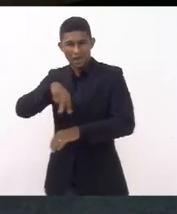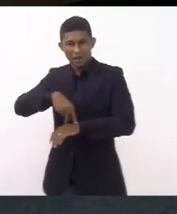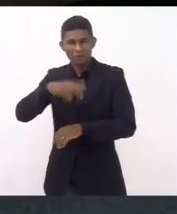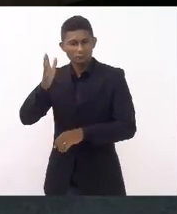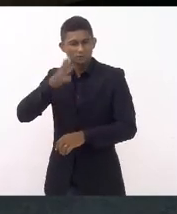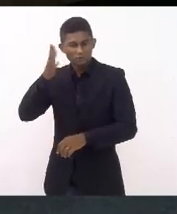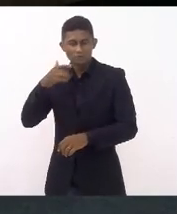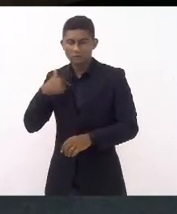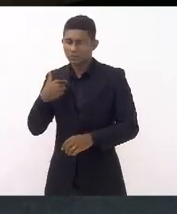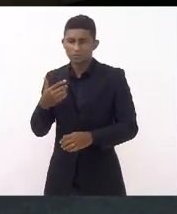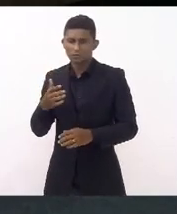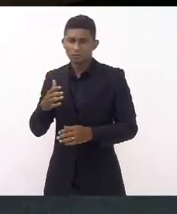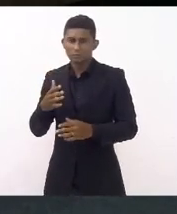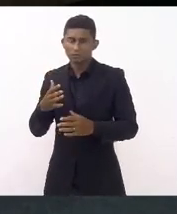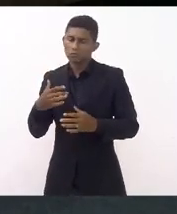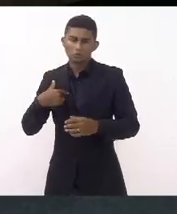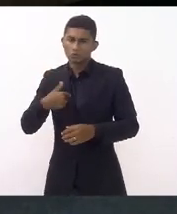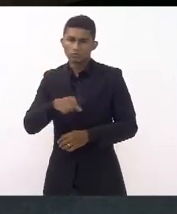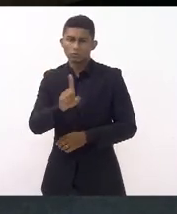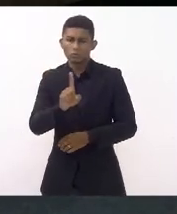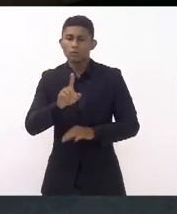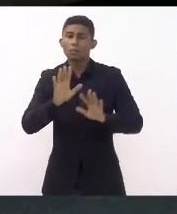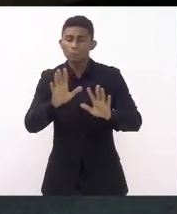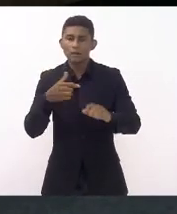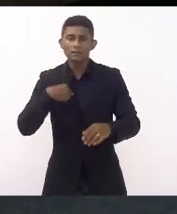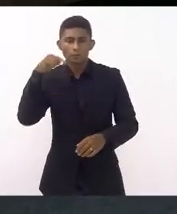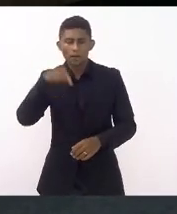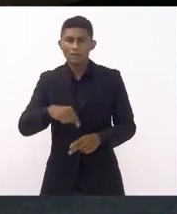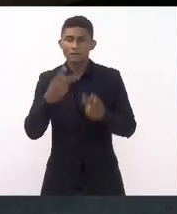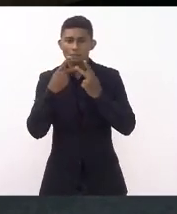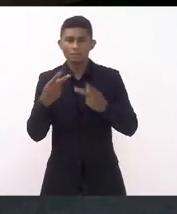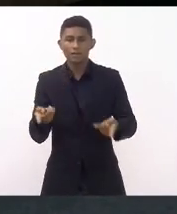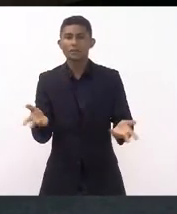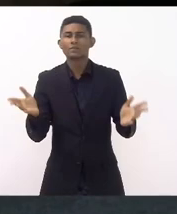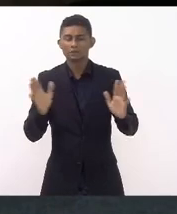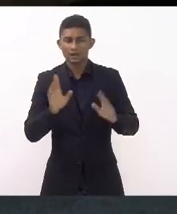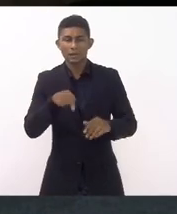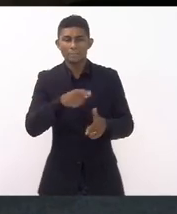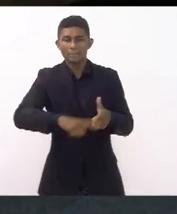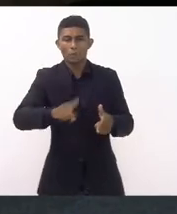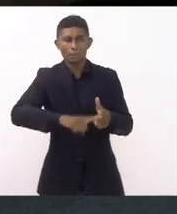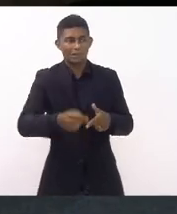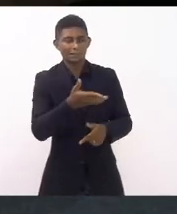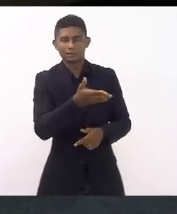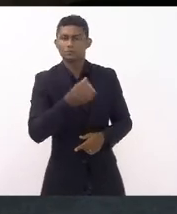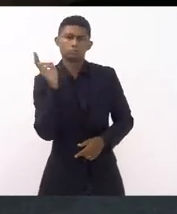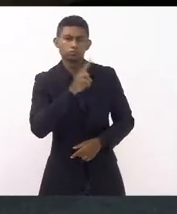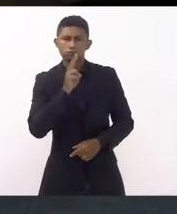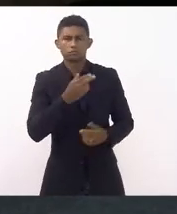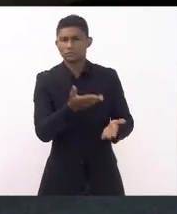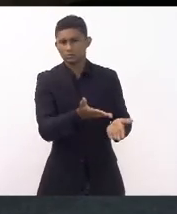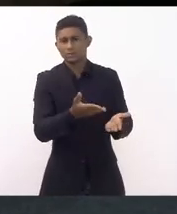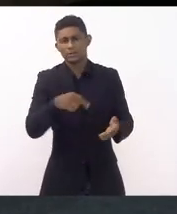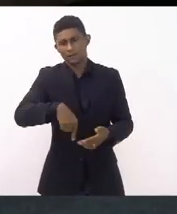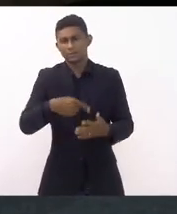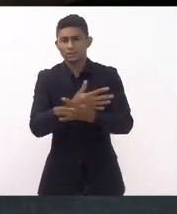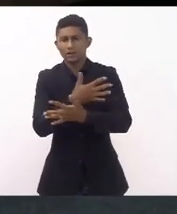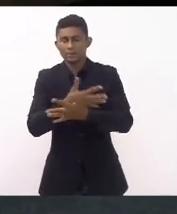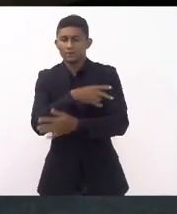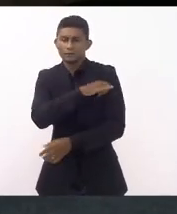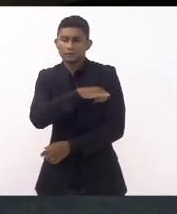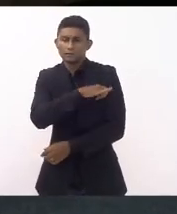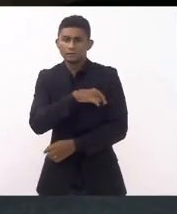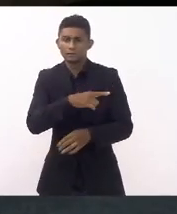final, mas queria fazer essa questão de ordem para chamar a atenção sobre esse problema gravíssimo na cidade do Rio de Janeiro,